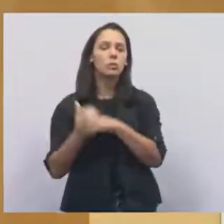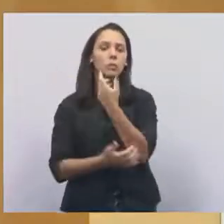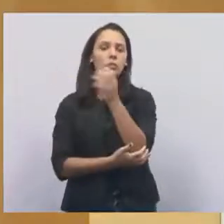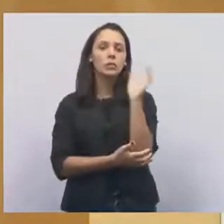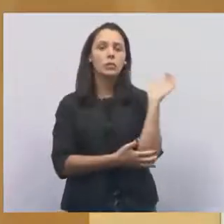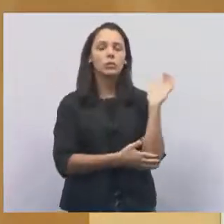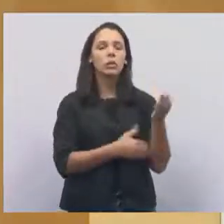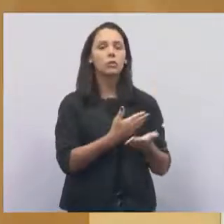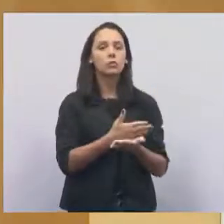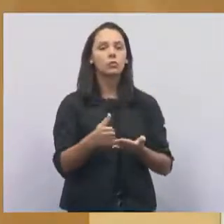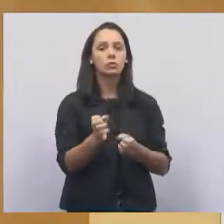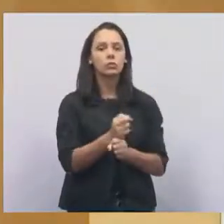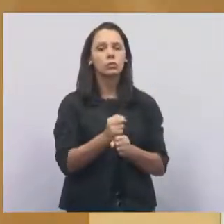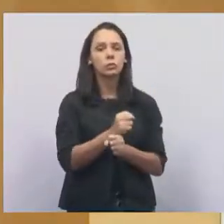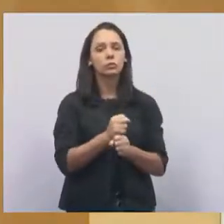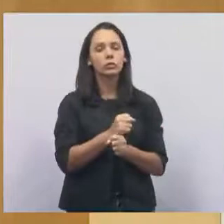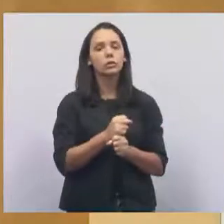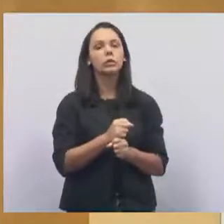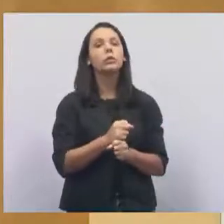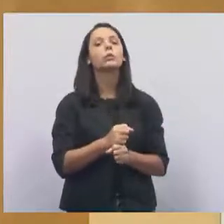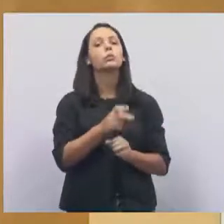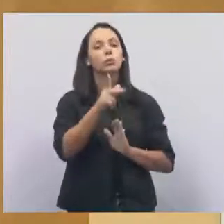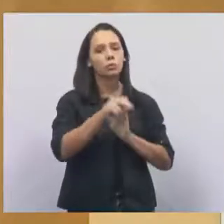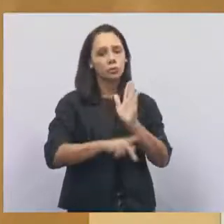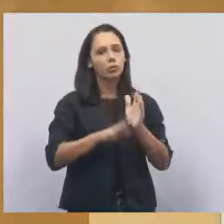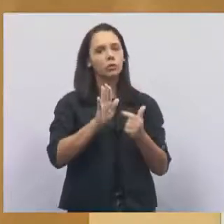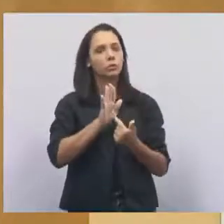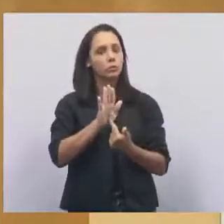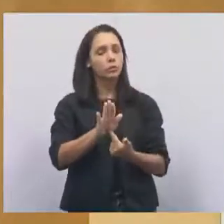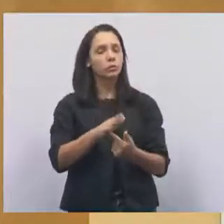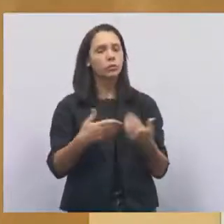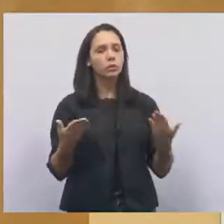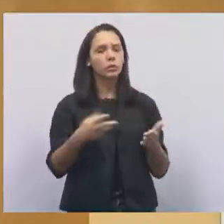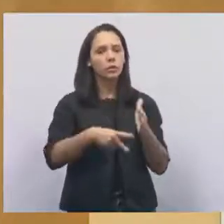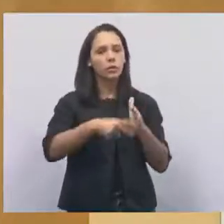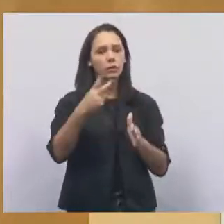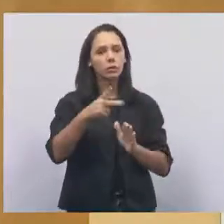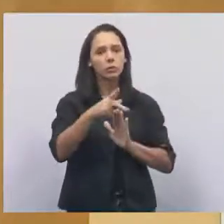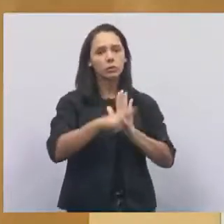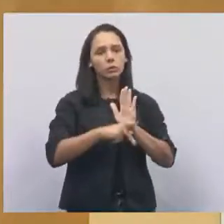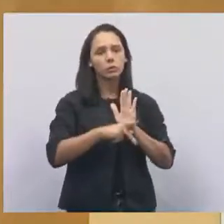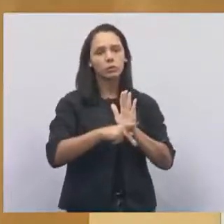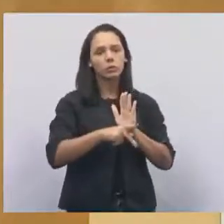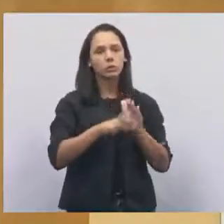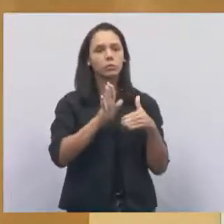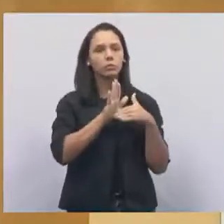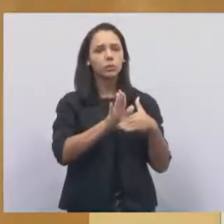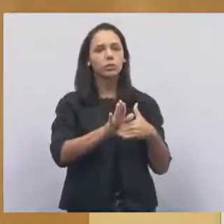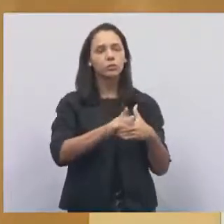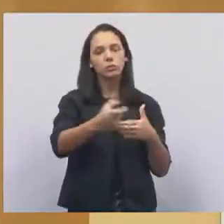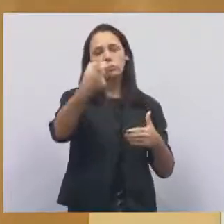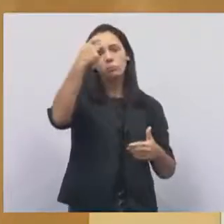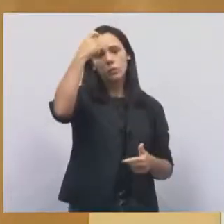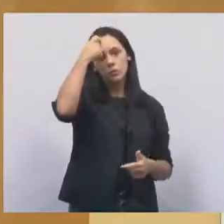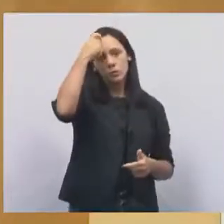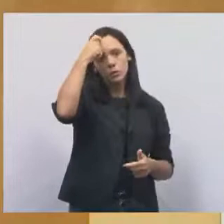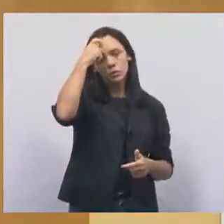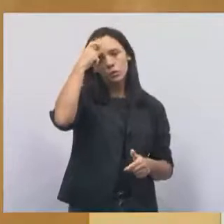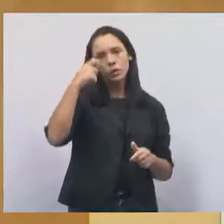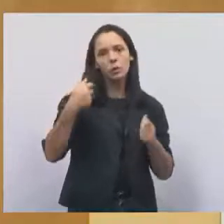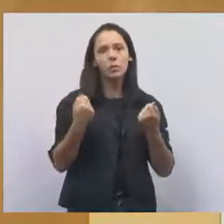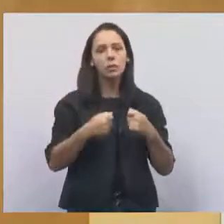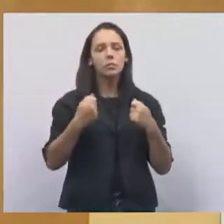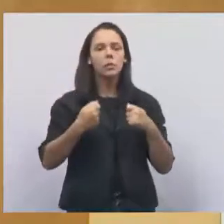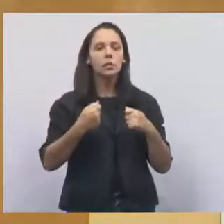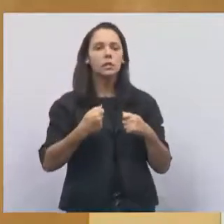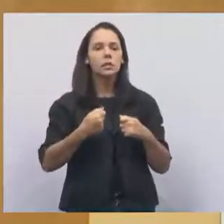a gente vem com o segundo projeto que é o projeto que vai fazer a conscientização sobre a prevenção e combate As